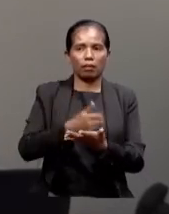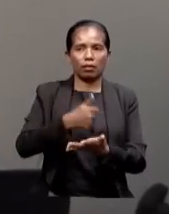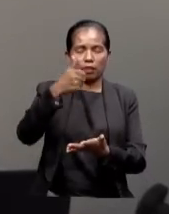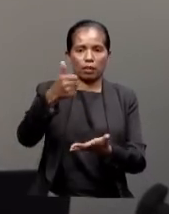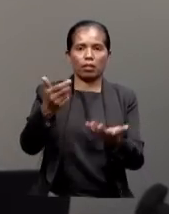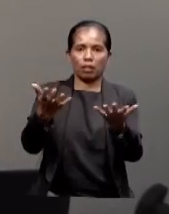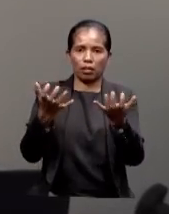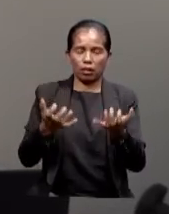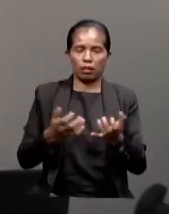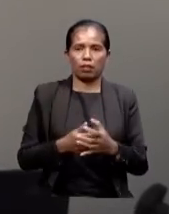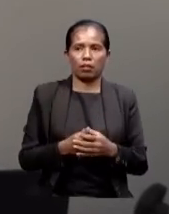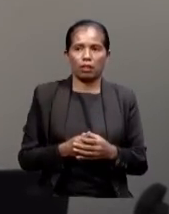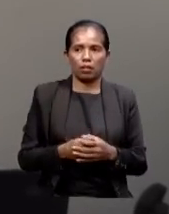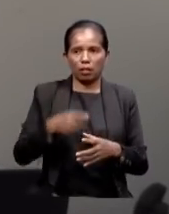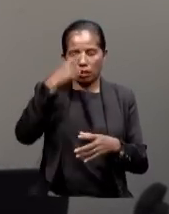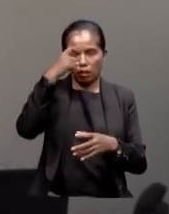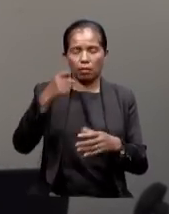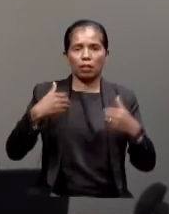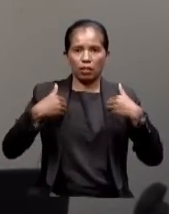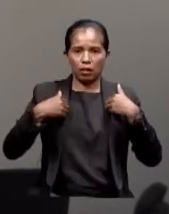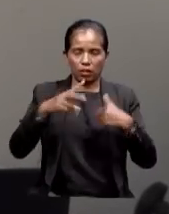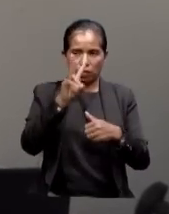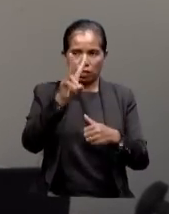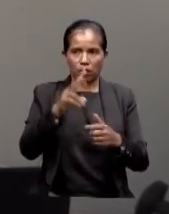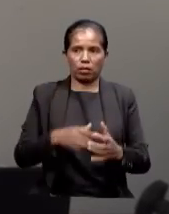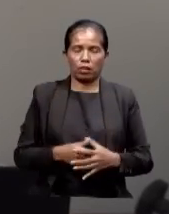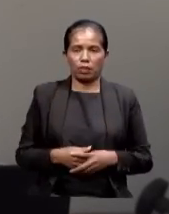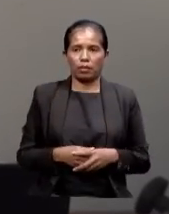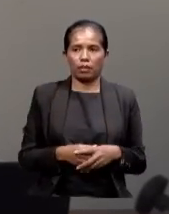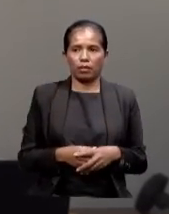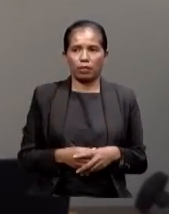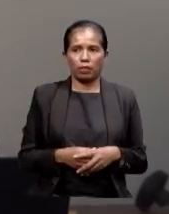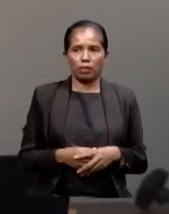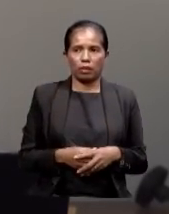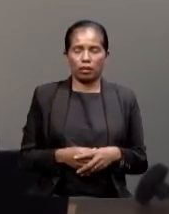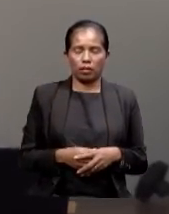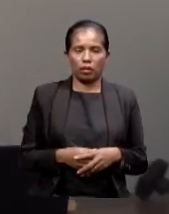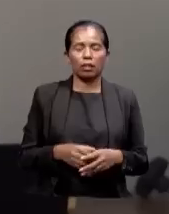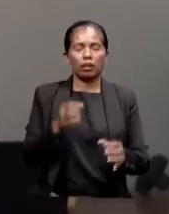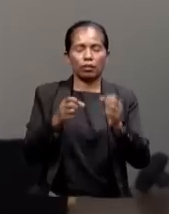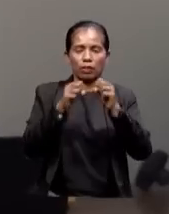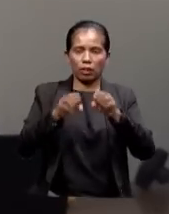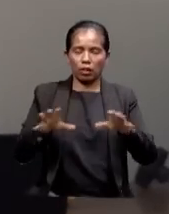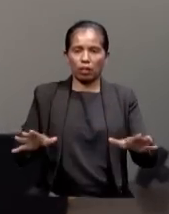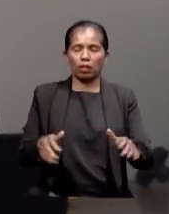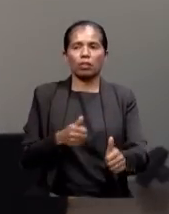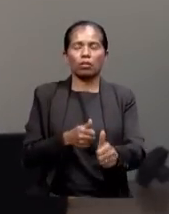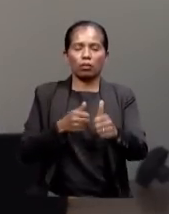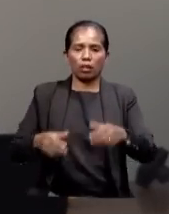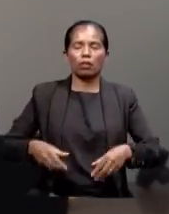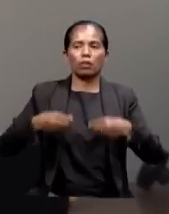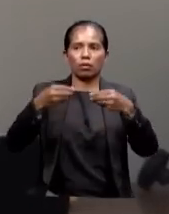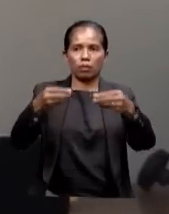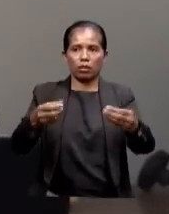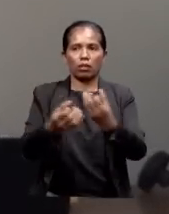hakare tamba ia buat rua se ida lakon ni kumpri voluntari integrai kan hotu